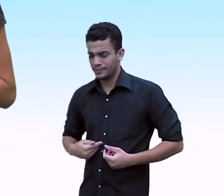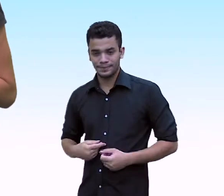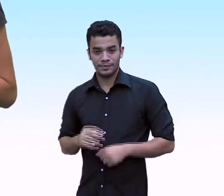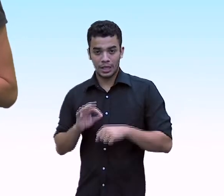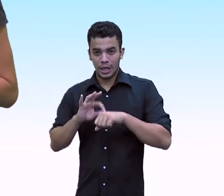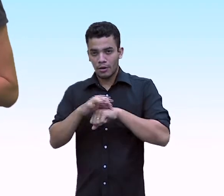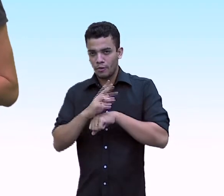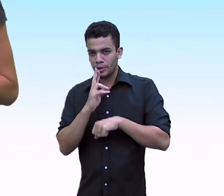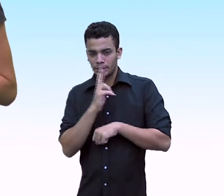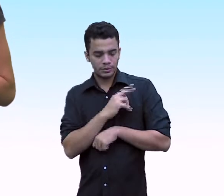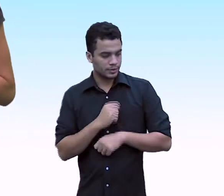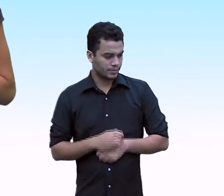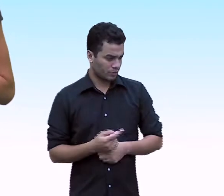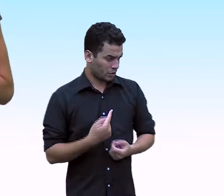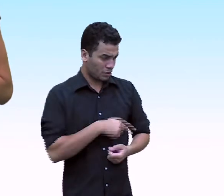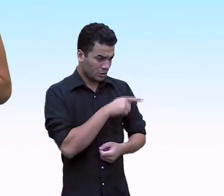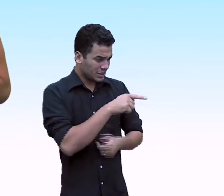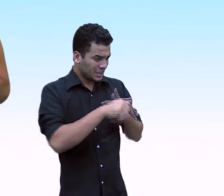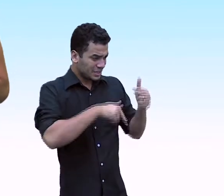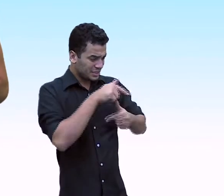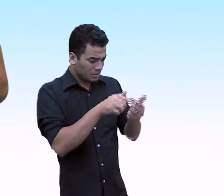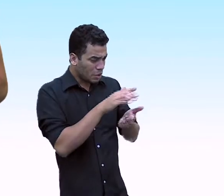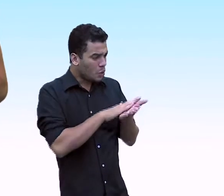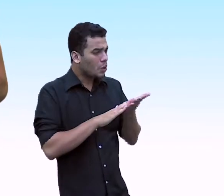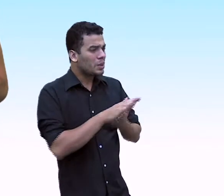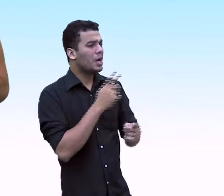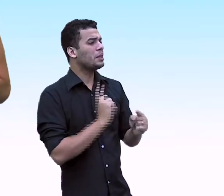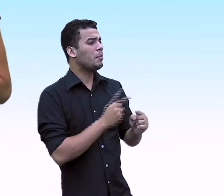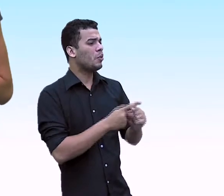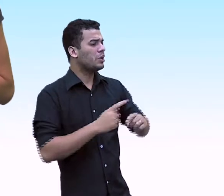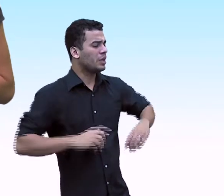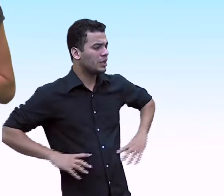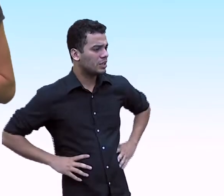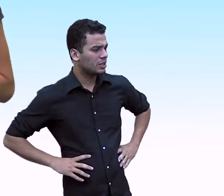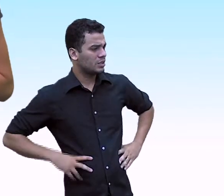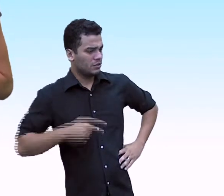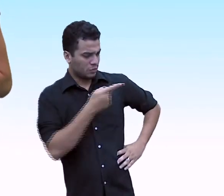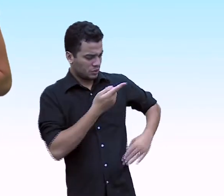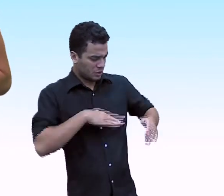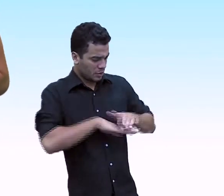inverno? Eu não fiquei à toa, não.